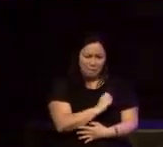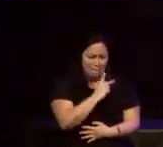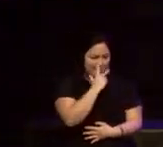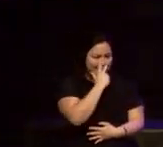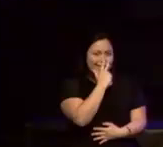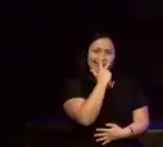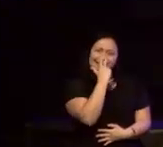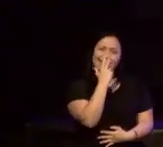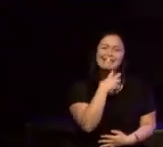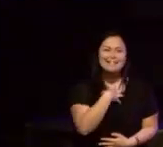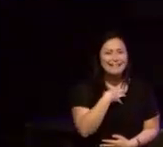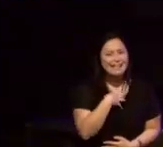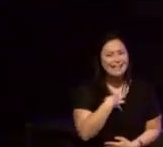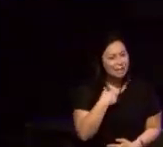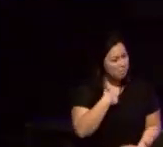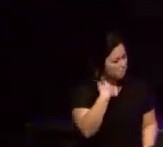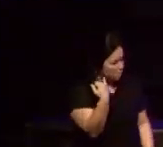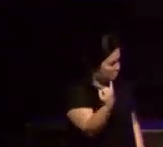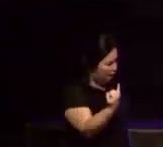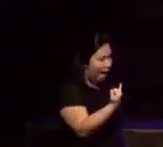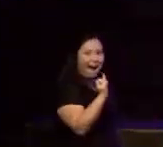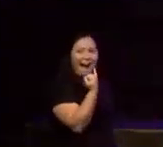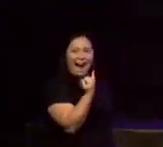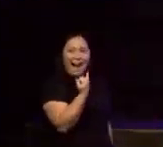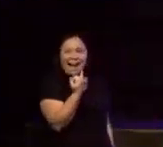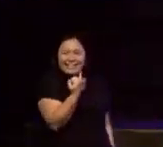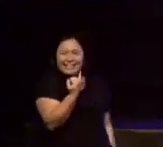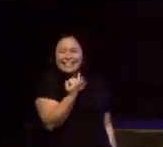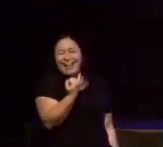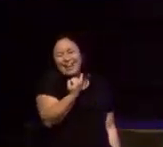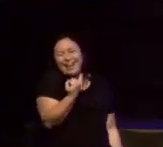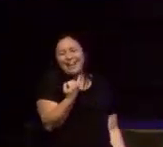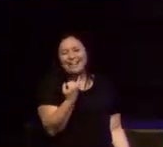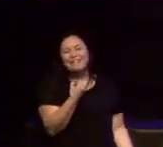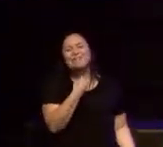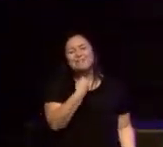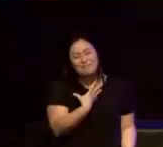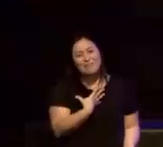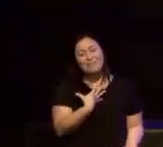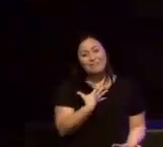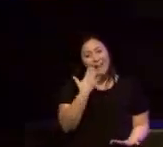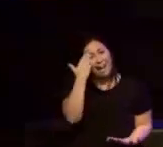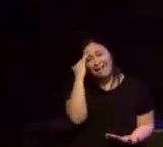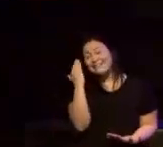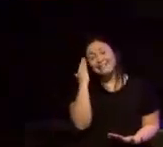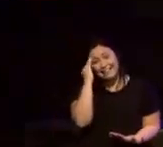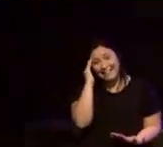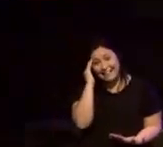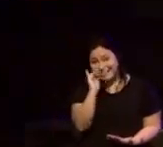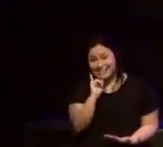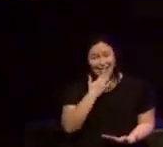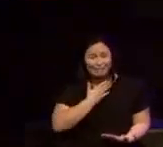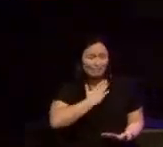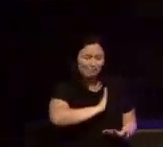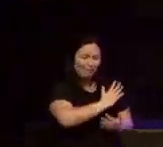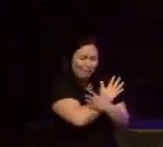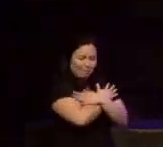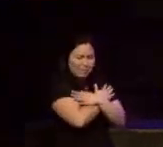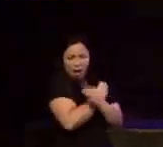me considerando importante e valoroso. Então, a gente adota um pouquinho dessa política aqui, a gente entende, se você não gostar, não tem problema, cada um de um